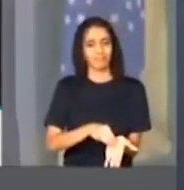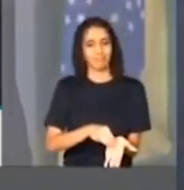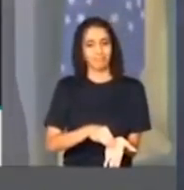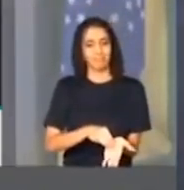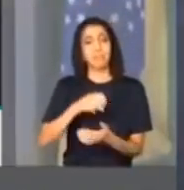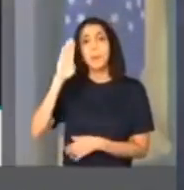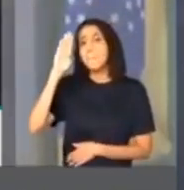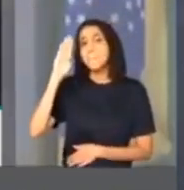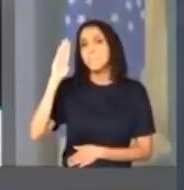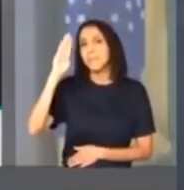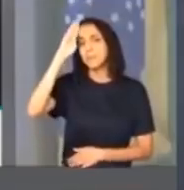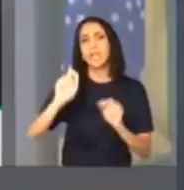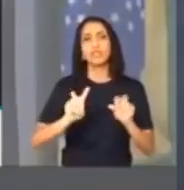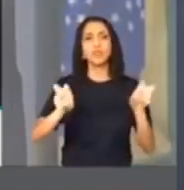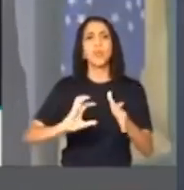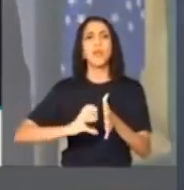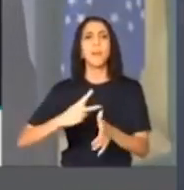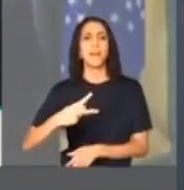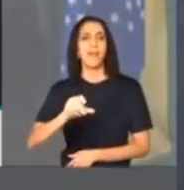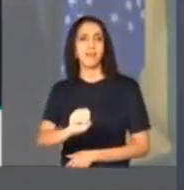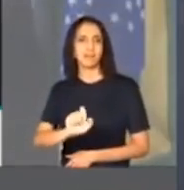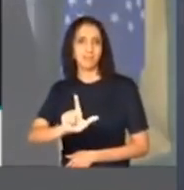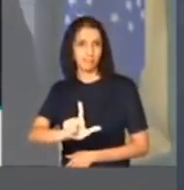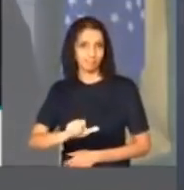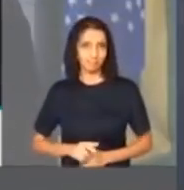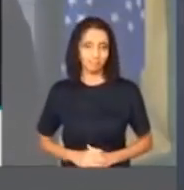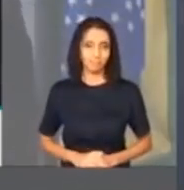a respeito do PSL.